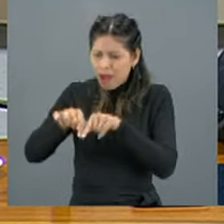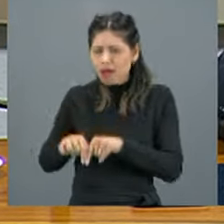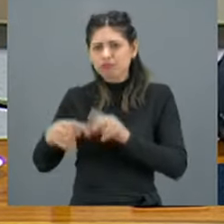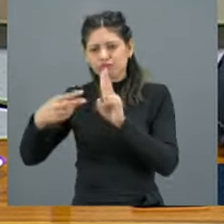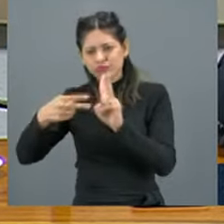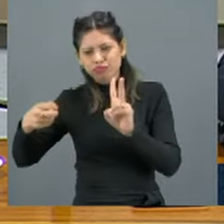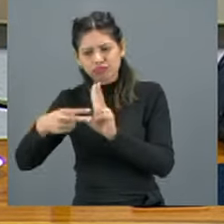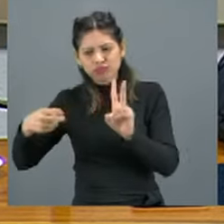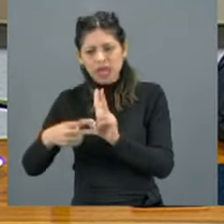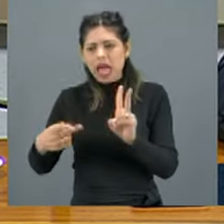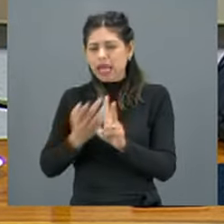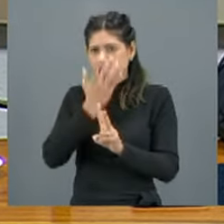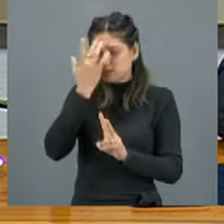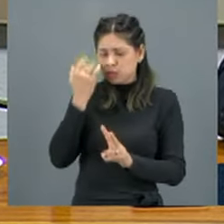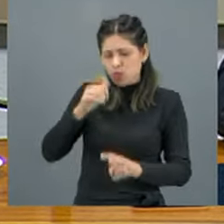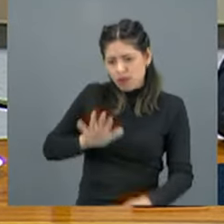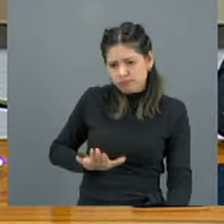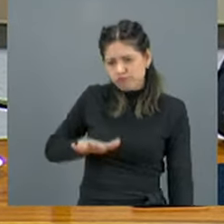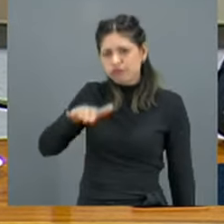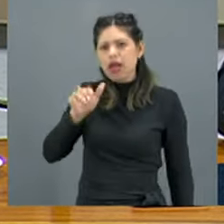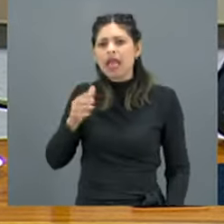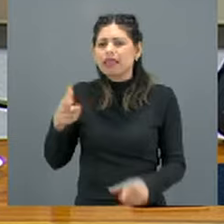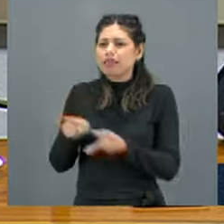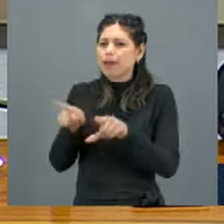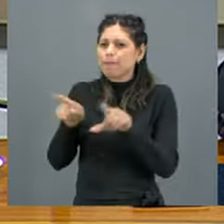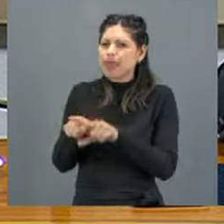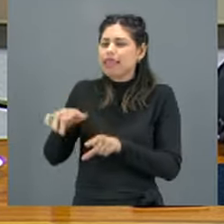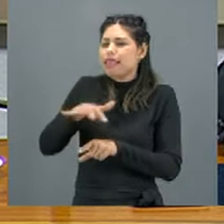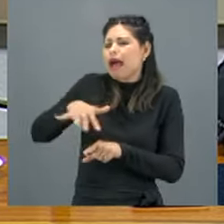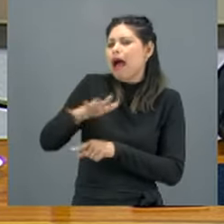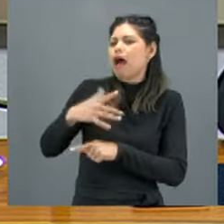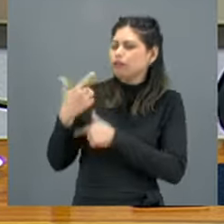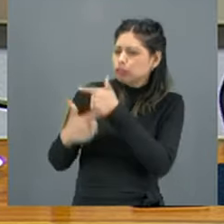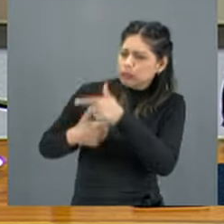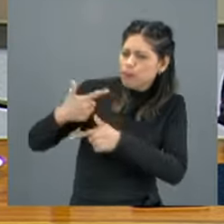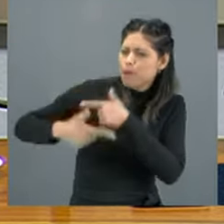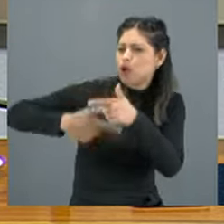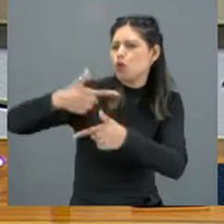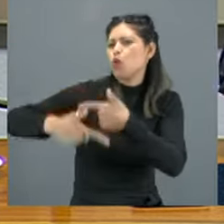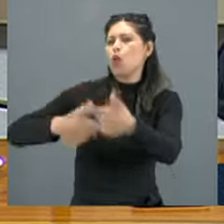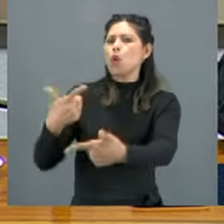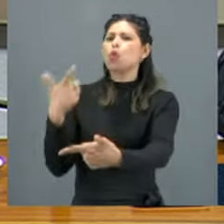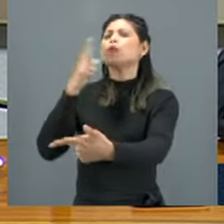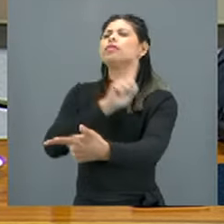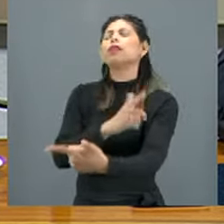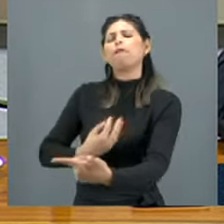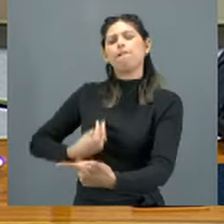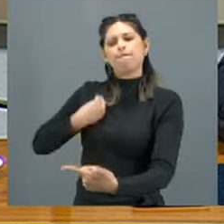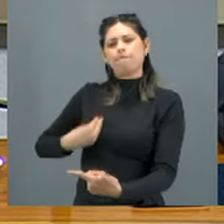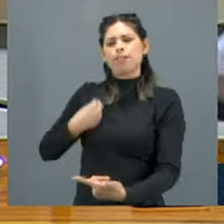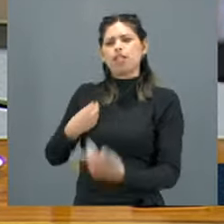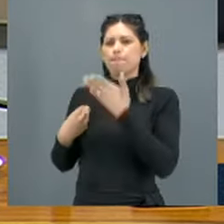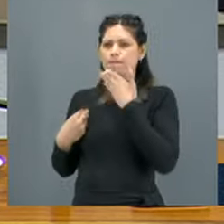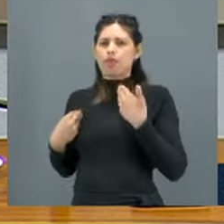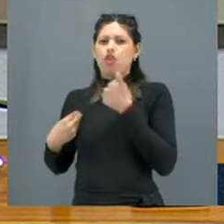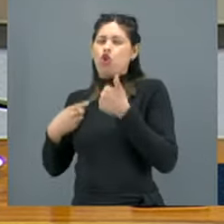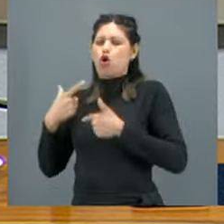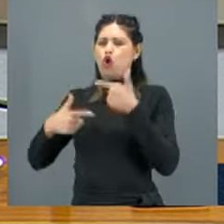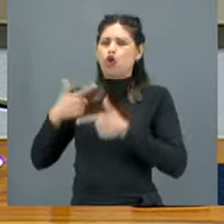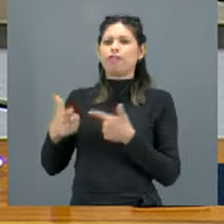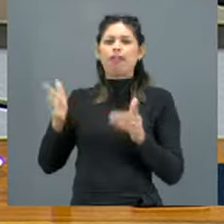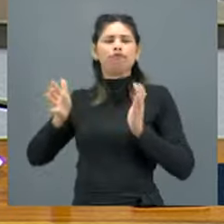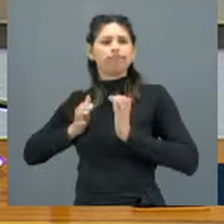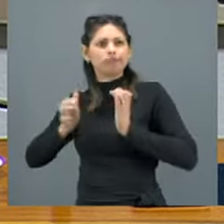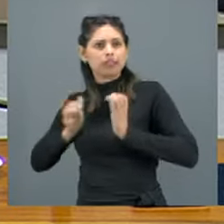Eles cresceram economicamente, avançaram, têm um padrão de vida muito melhor, mas tem um monte de